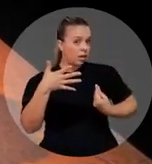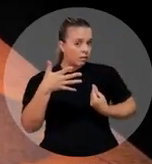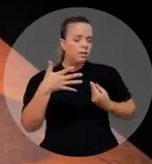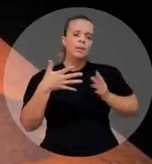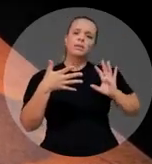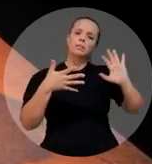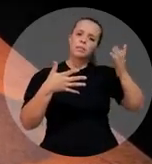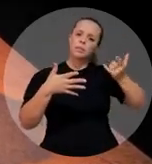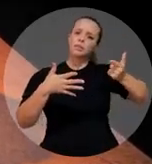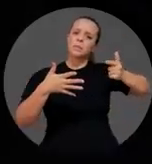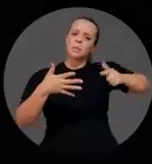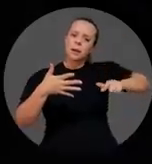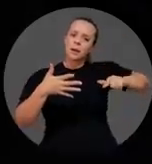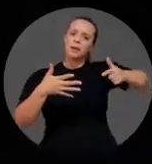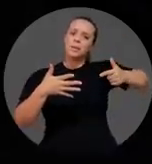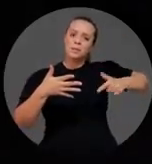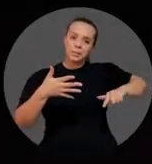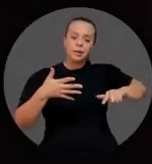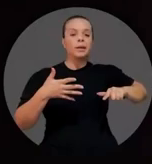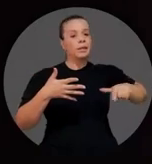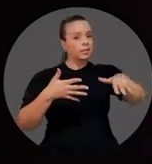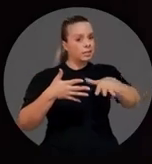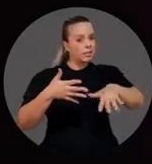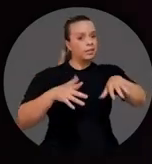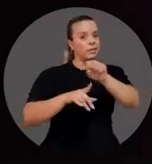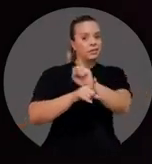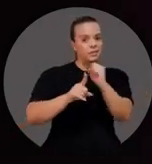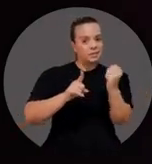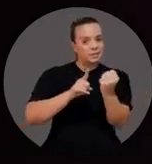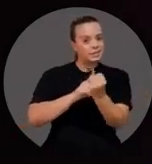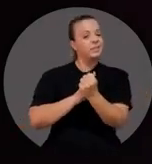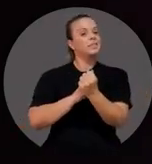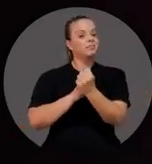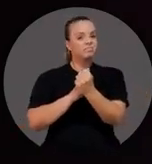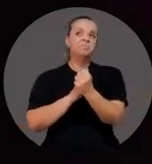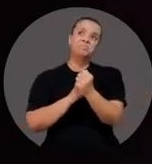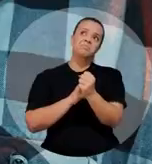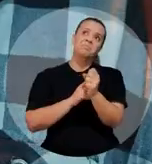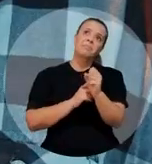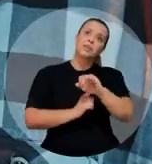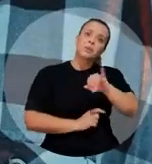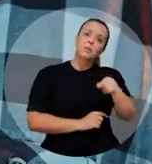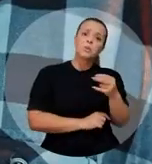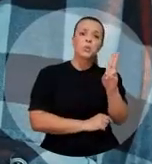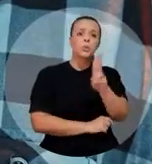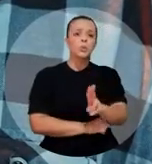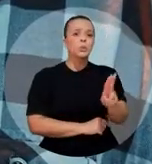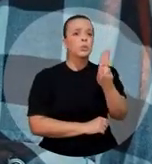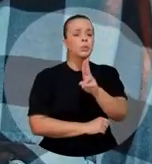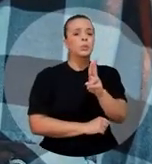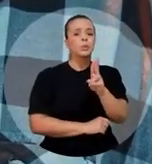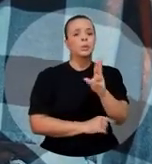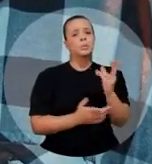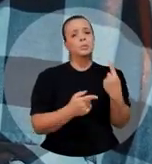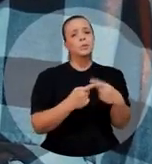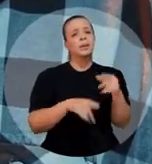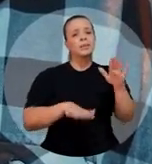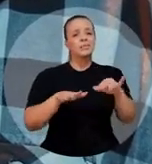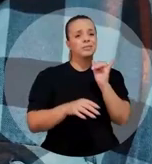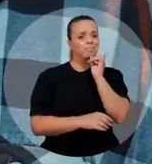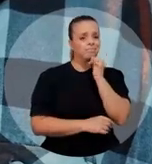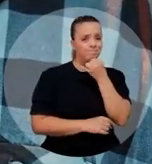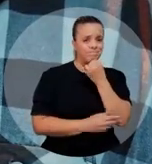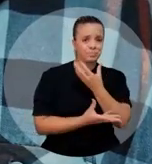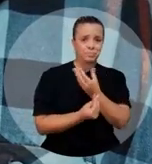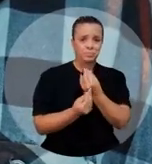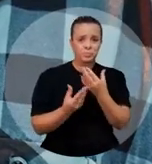e que se repetem de uma forma constante dentro da sociedade. E utilizar isso, principalmente a frustração de